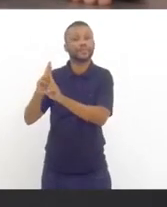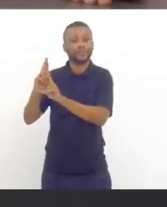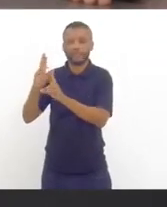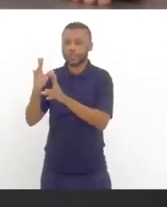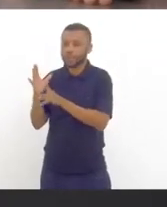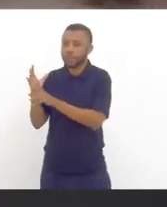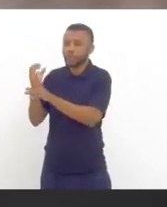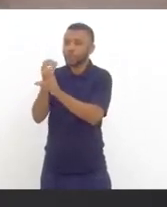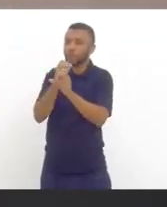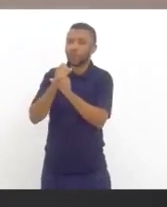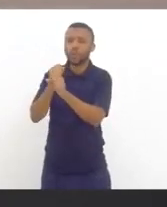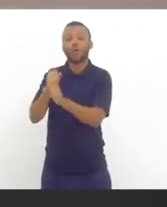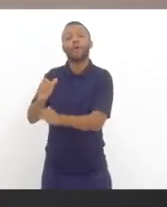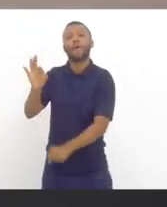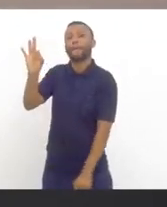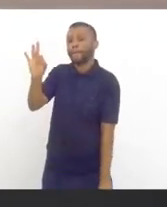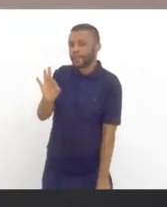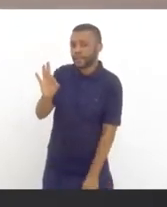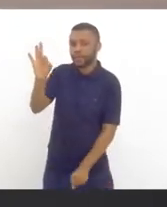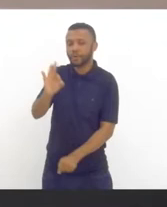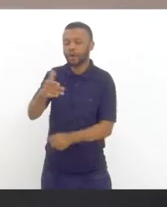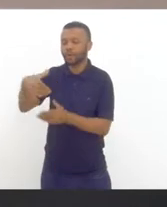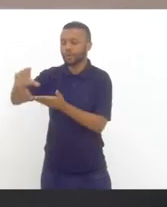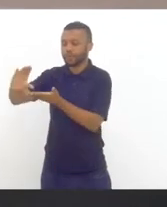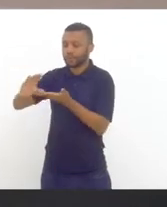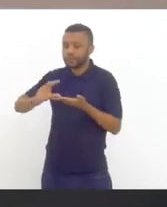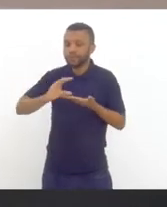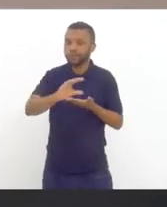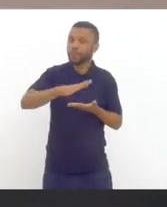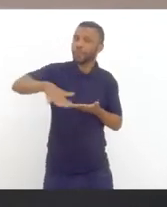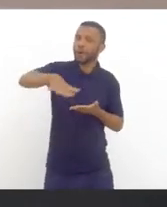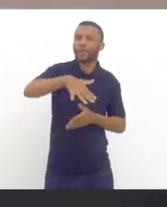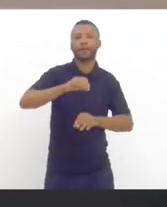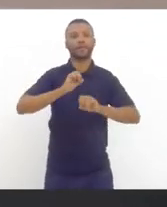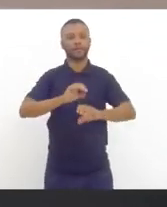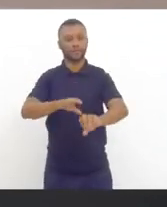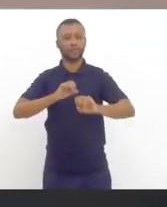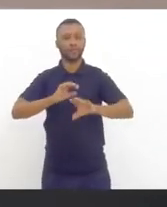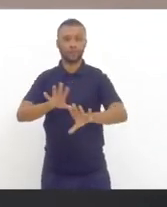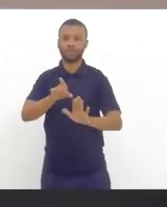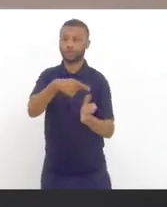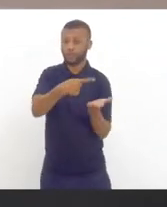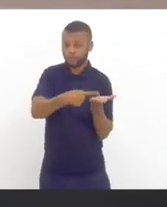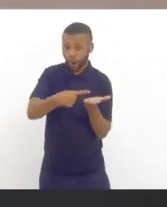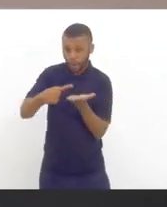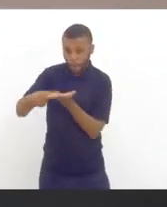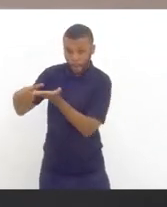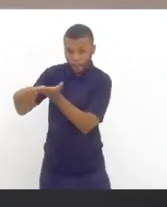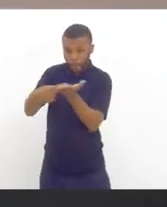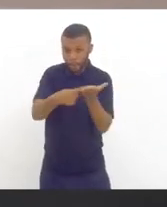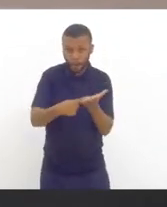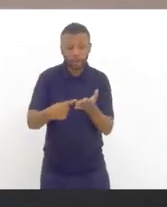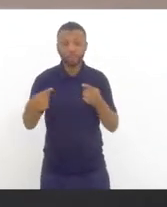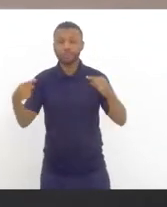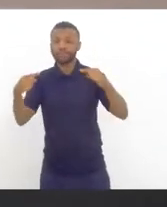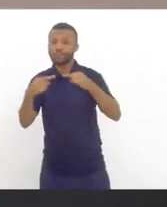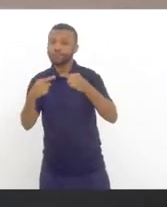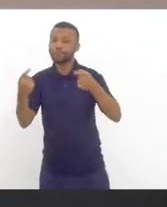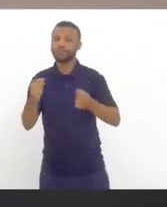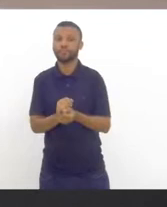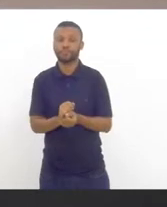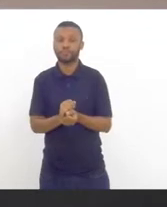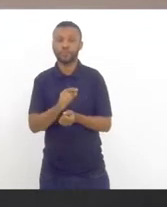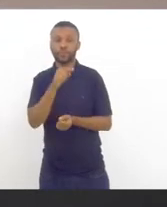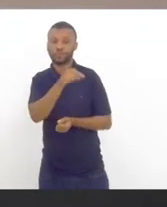o percentual para educação. Então, ficou acertado, em consonância com a Constituição do Estado do Rio